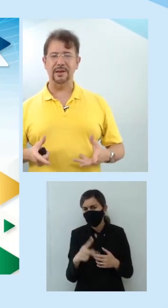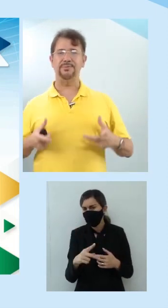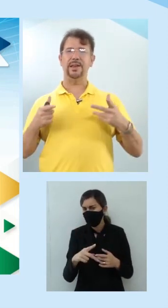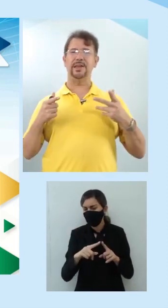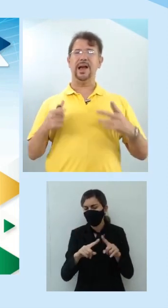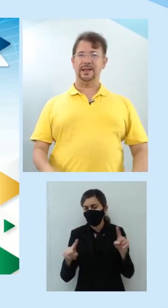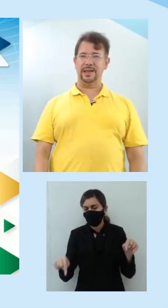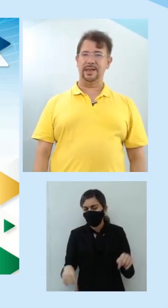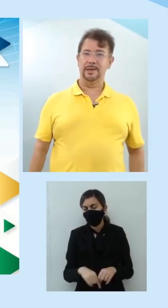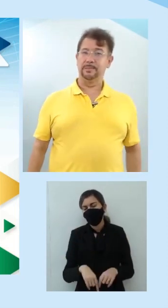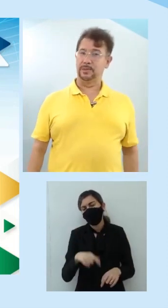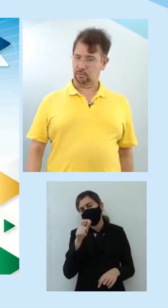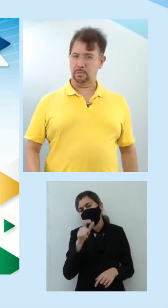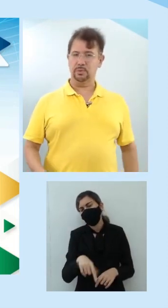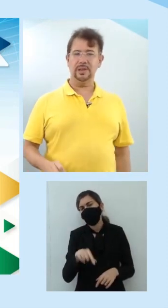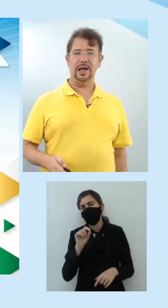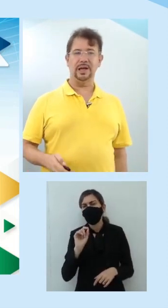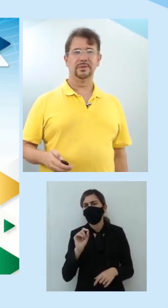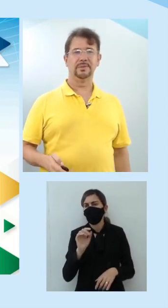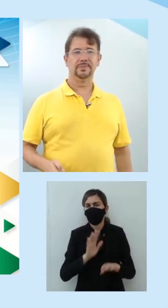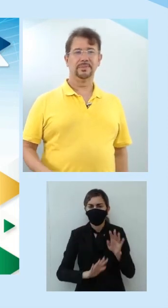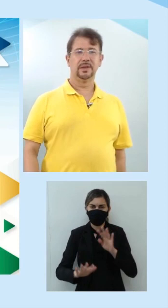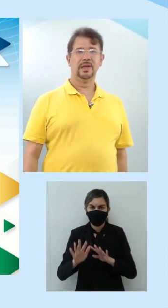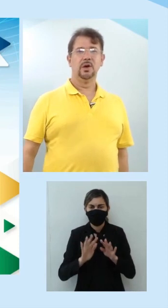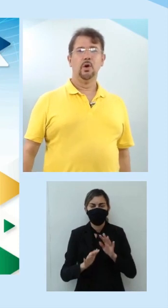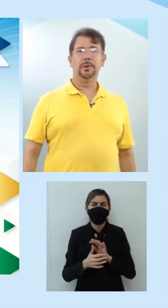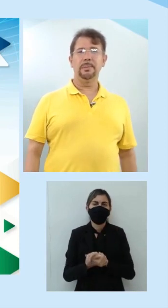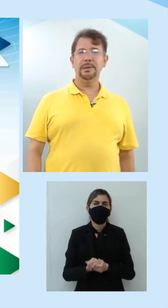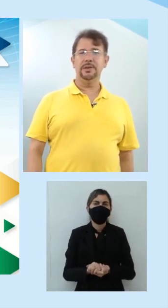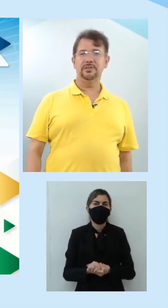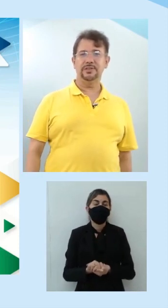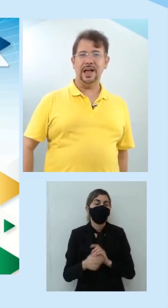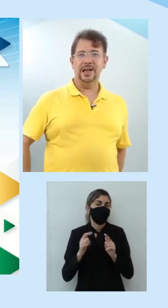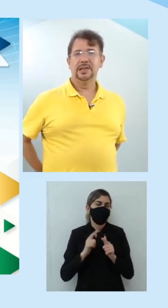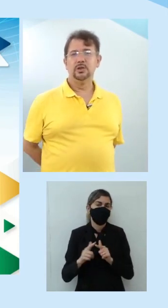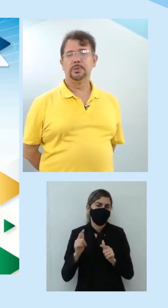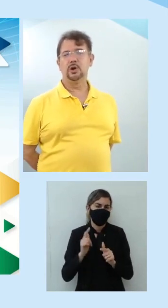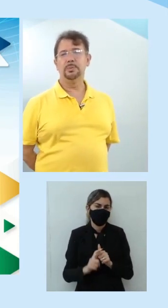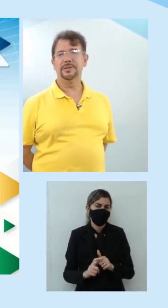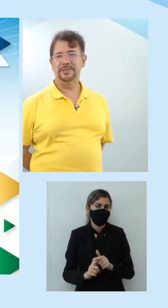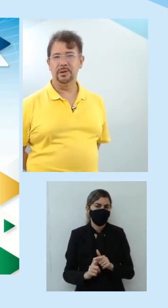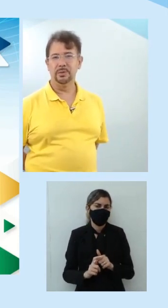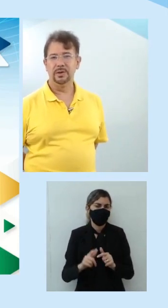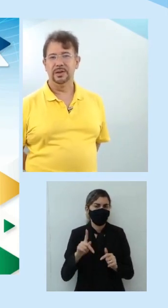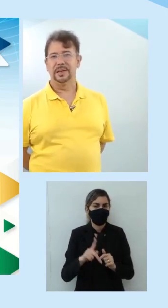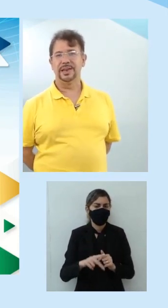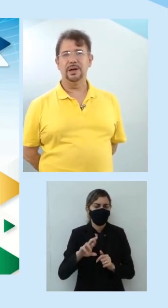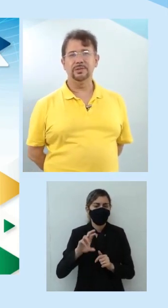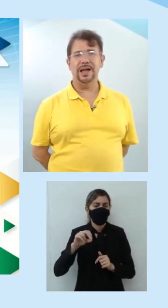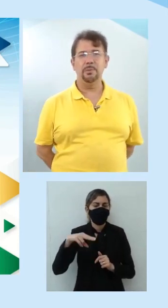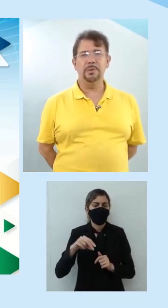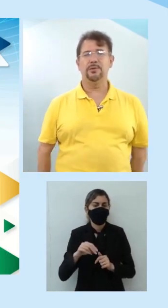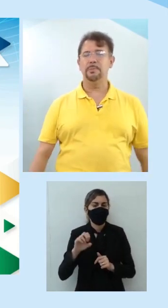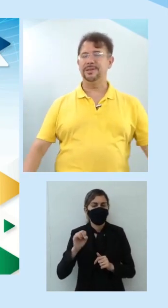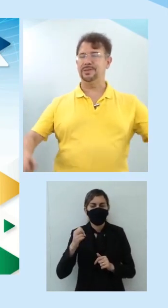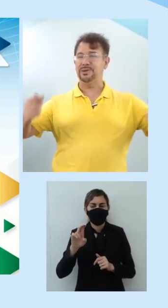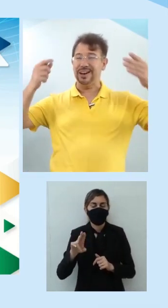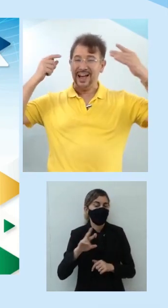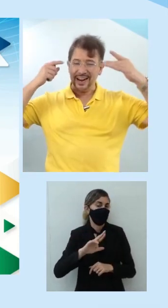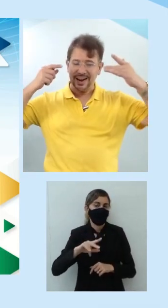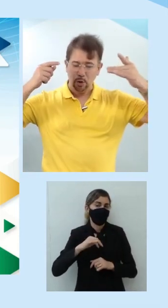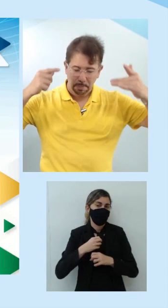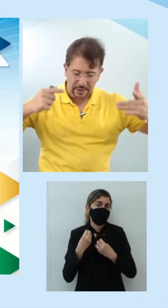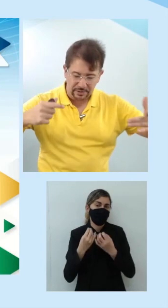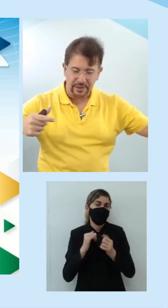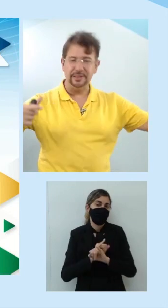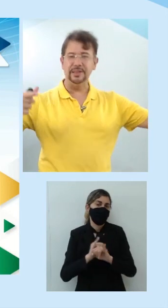se refere a quem? Então, tome cuidado. O problema está no pronome seu, que não dá uma informação